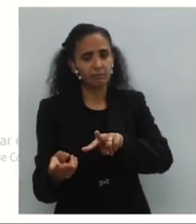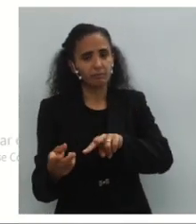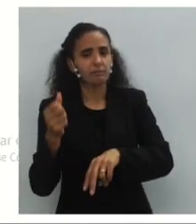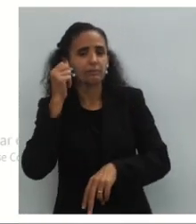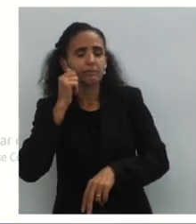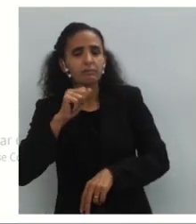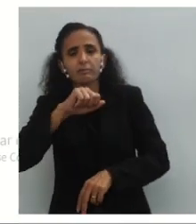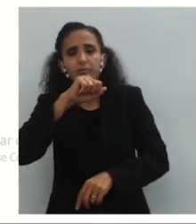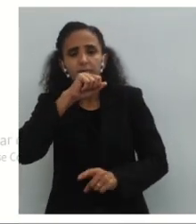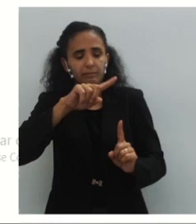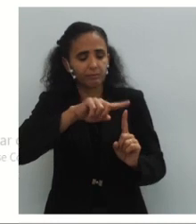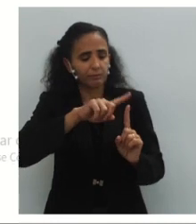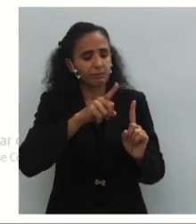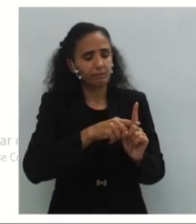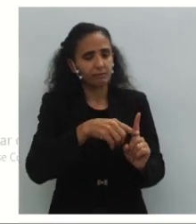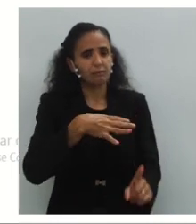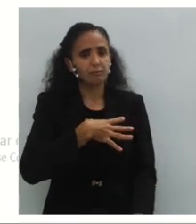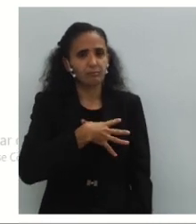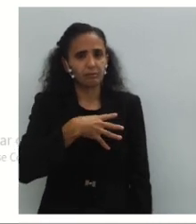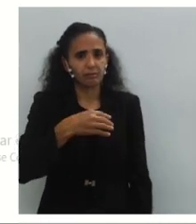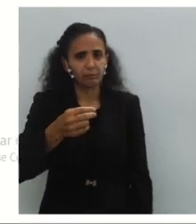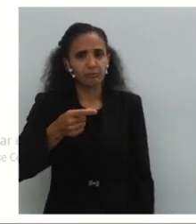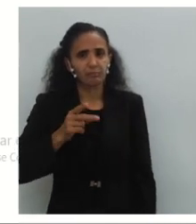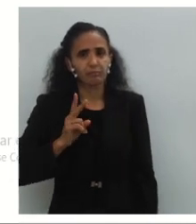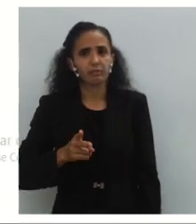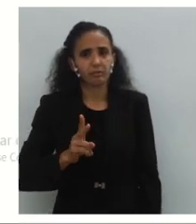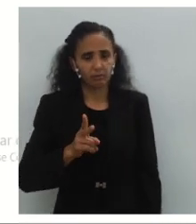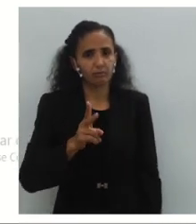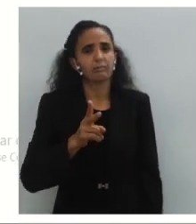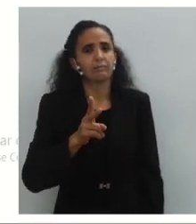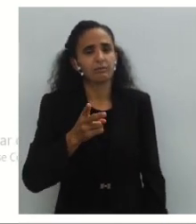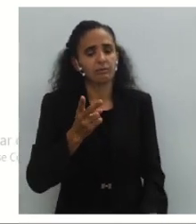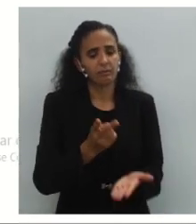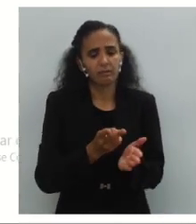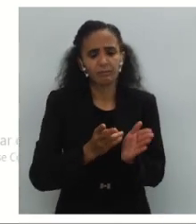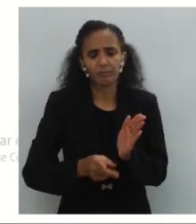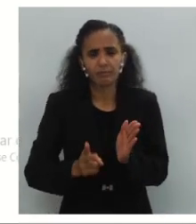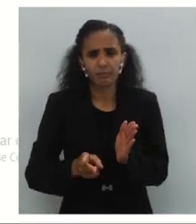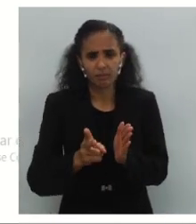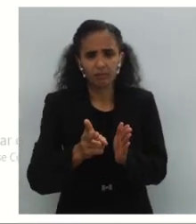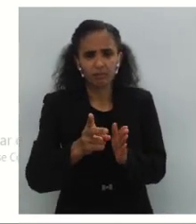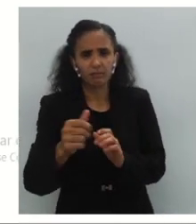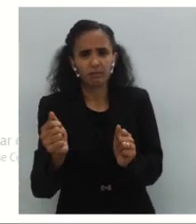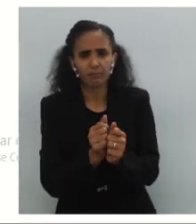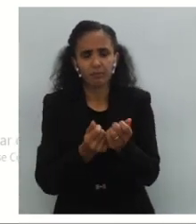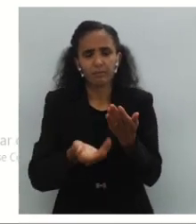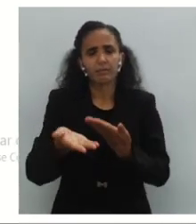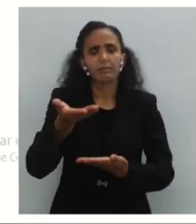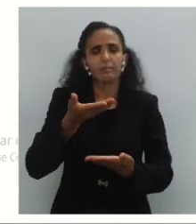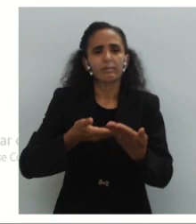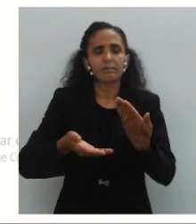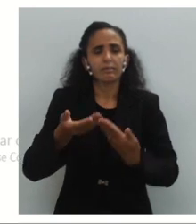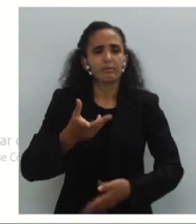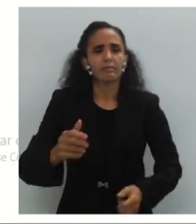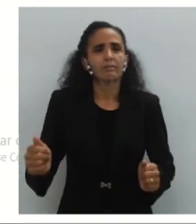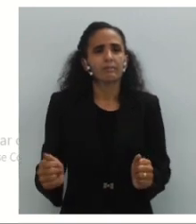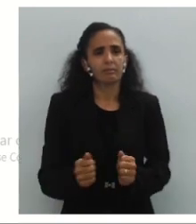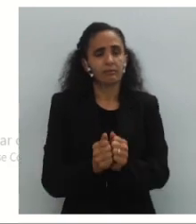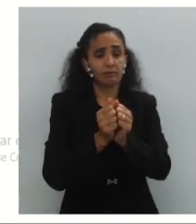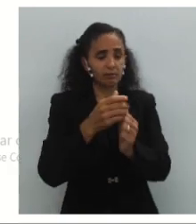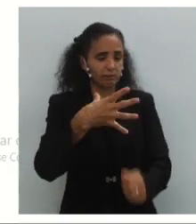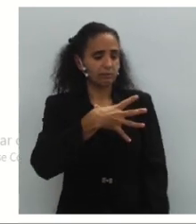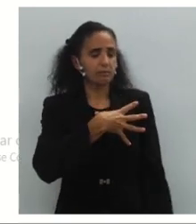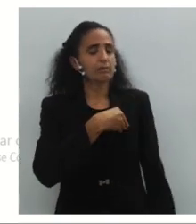a transmissão de uma mãe infectada para seu filho, que seja antes, durante ou depois do